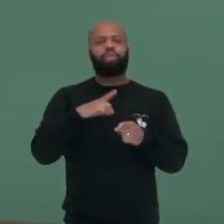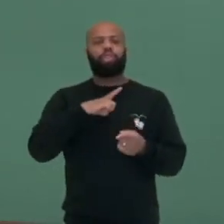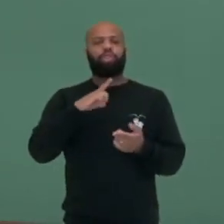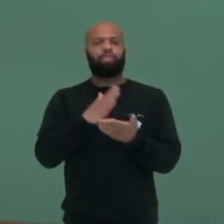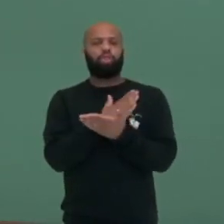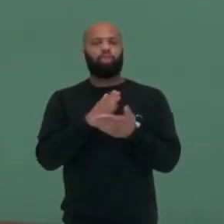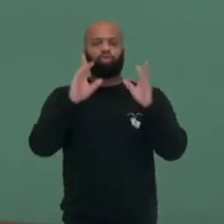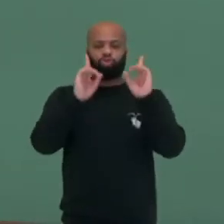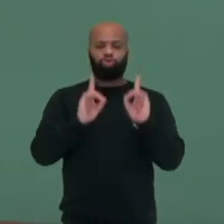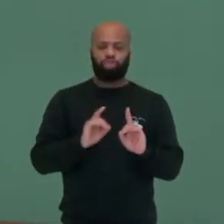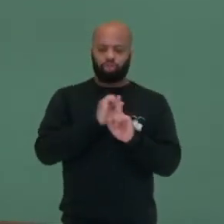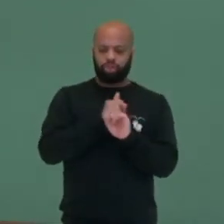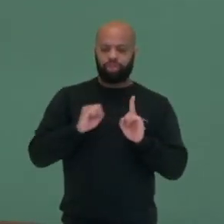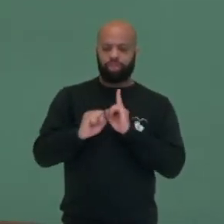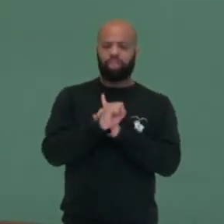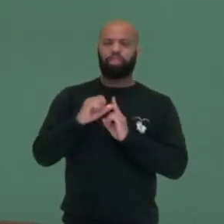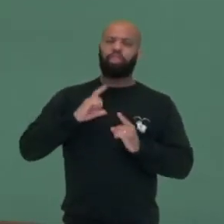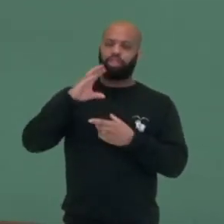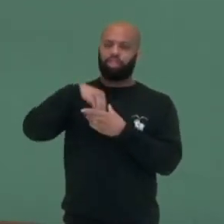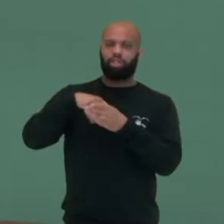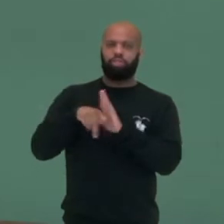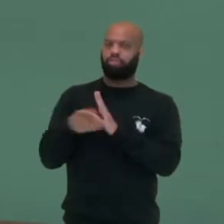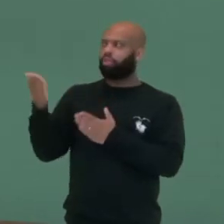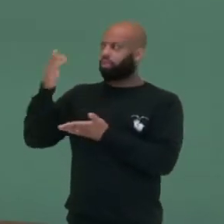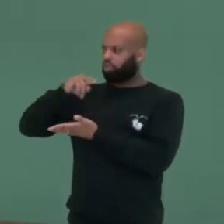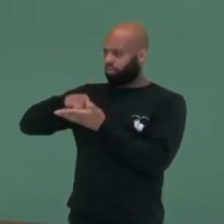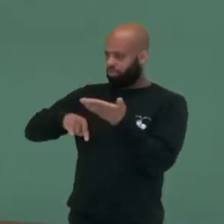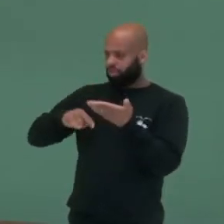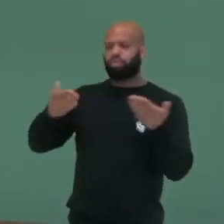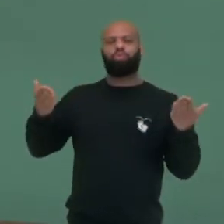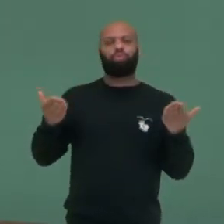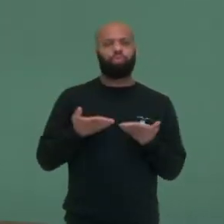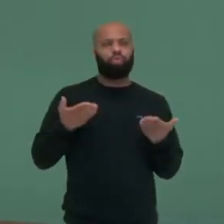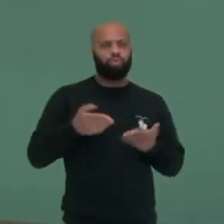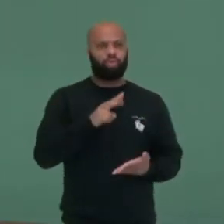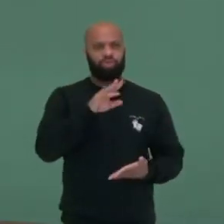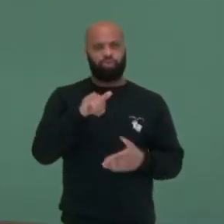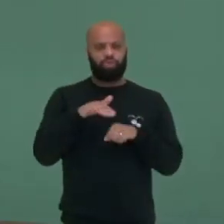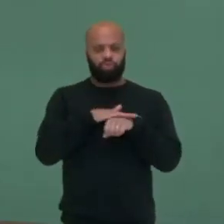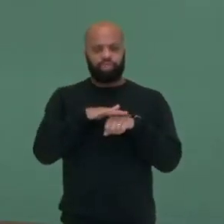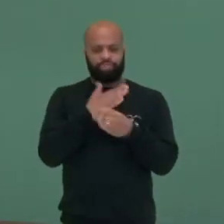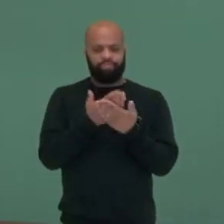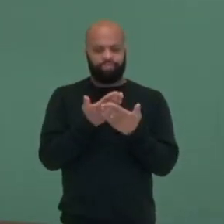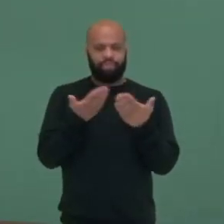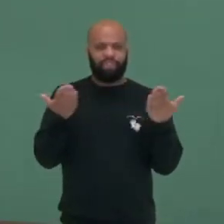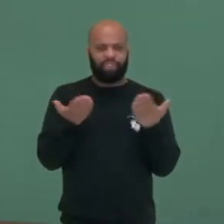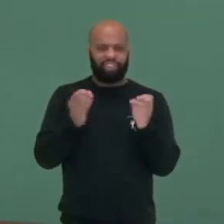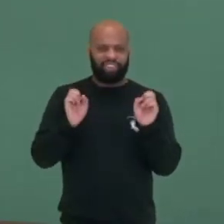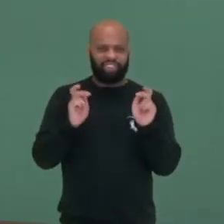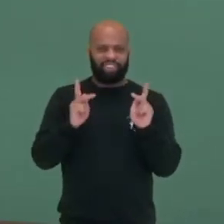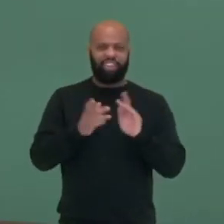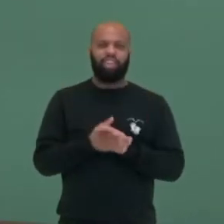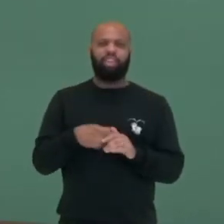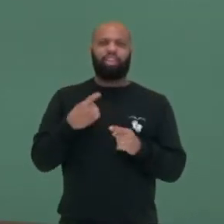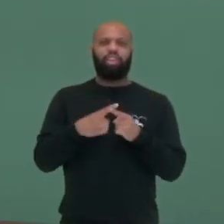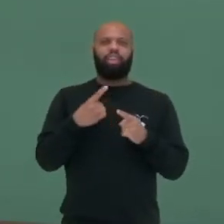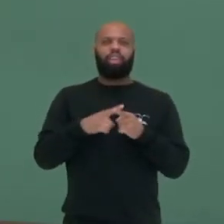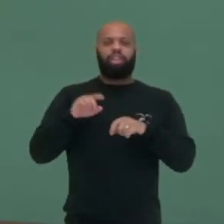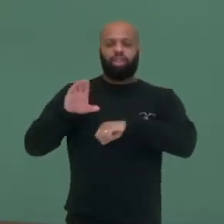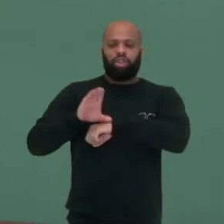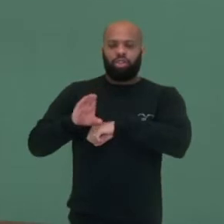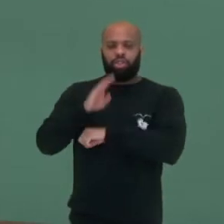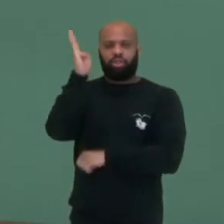sociais colocados nesta Constituição. É isso que nós vamos conversar na aula de hoje, a Constituição do Brasil